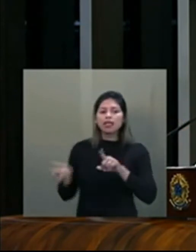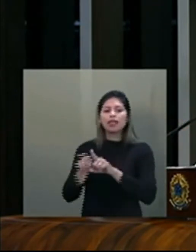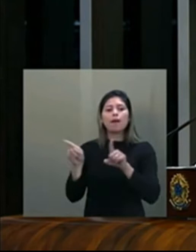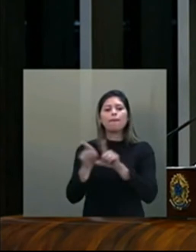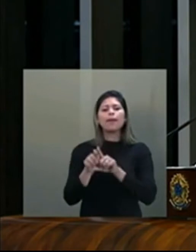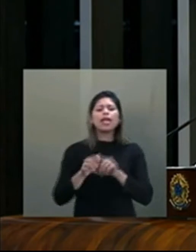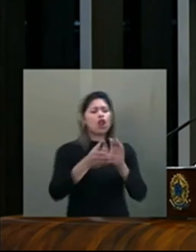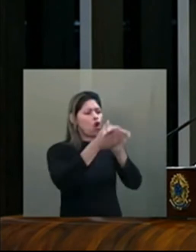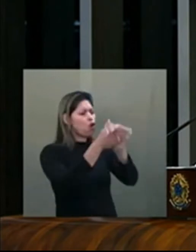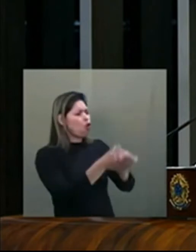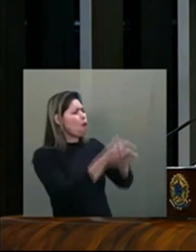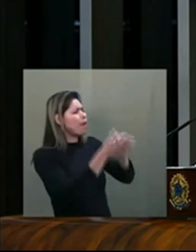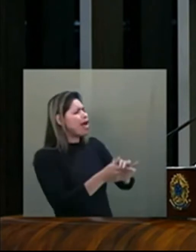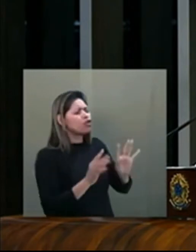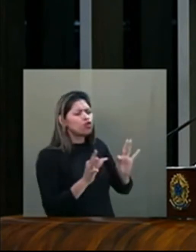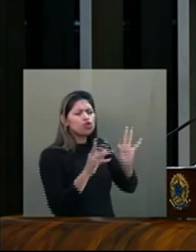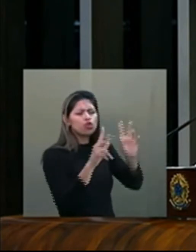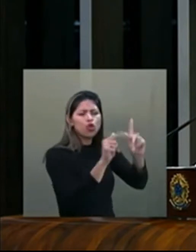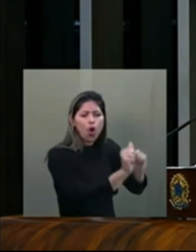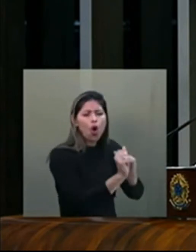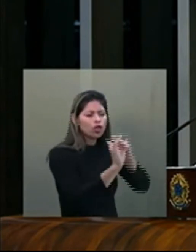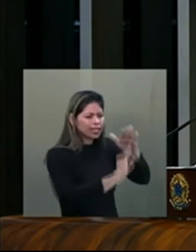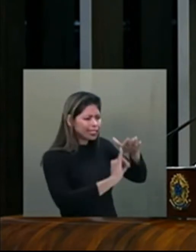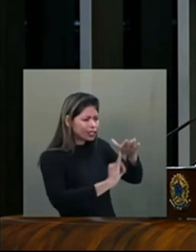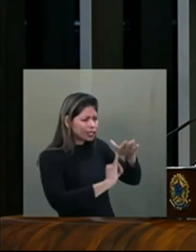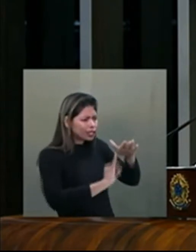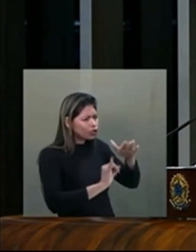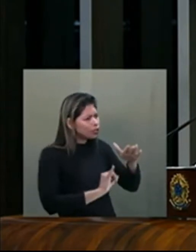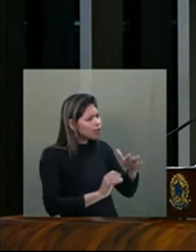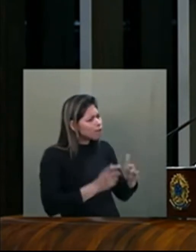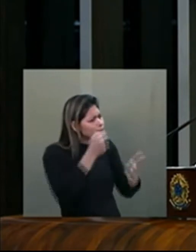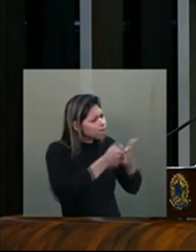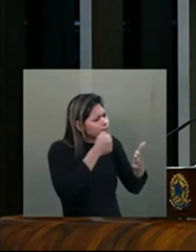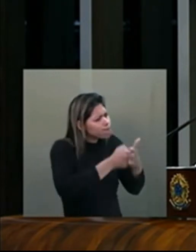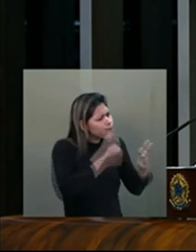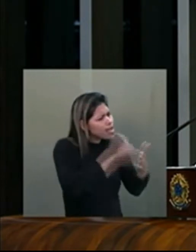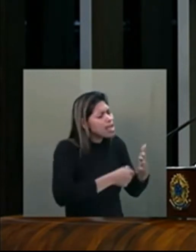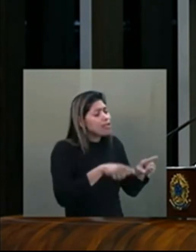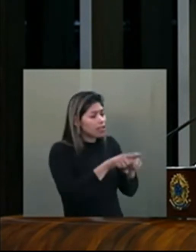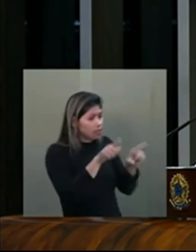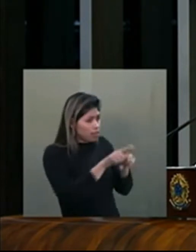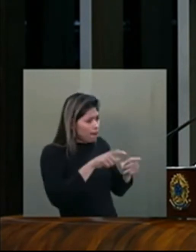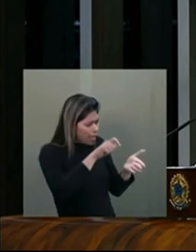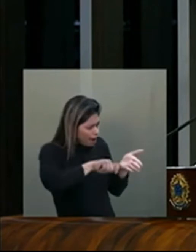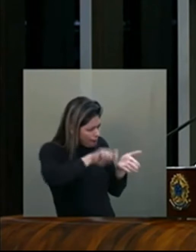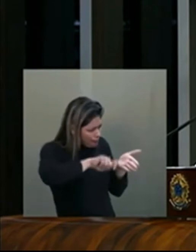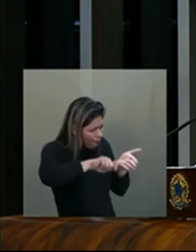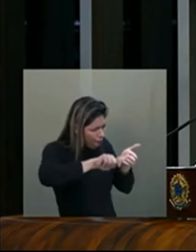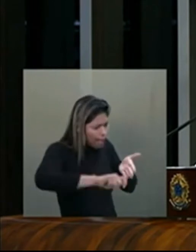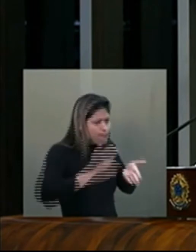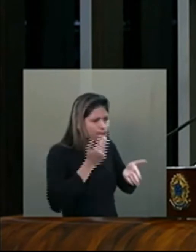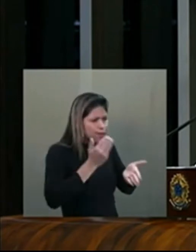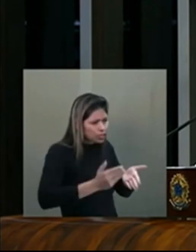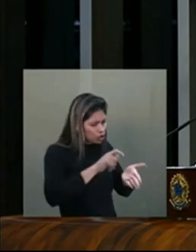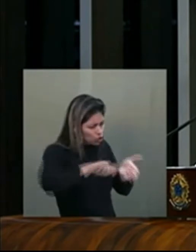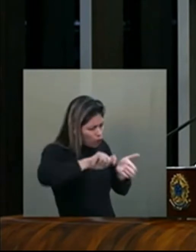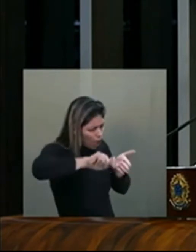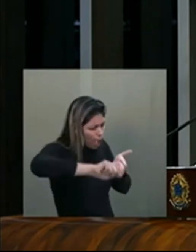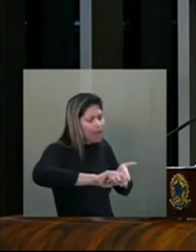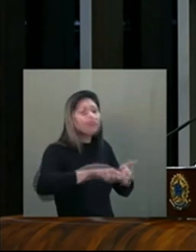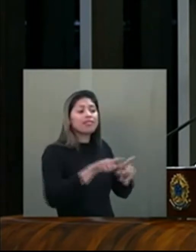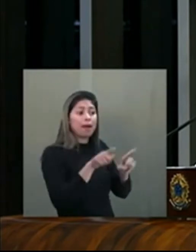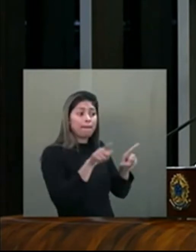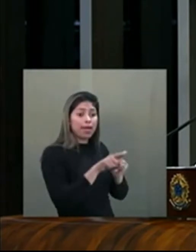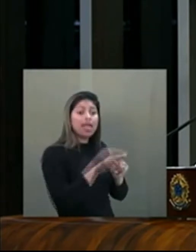a fonte de recursos no orçamento abre aspas teremos nas próximas semanas alternativas para que